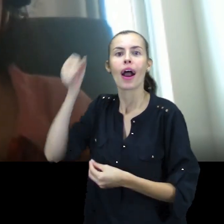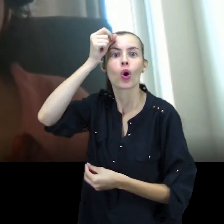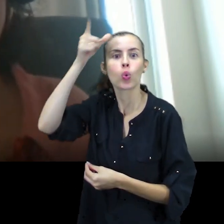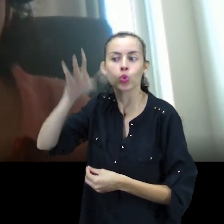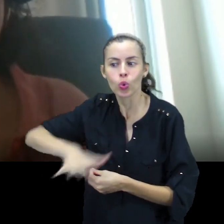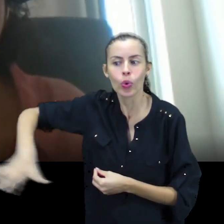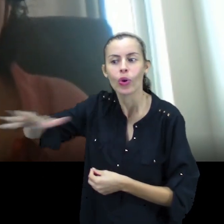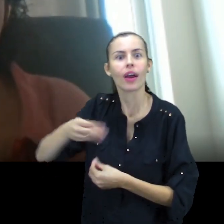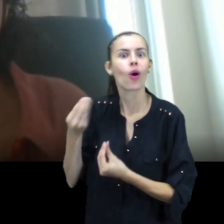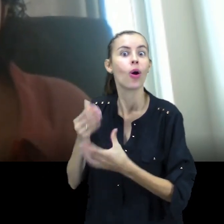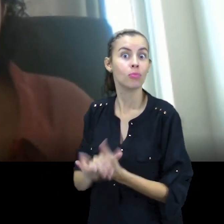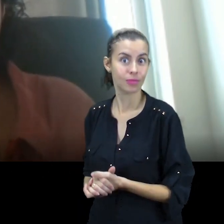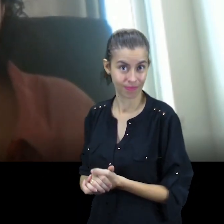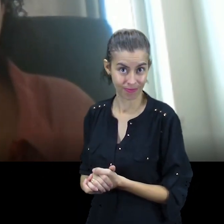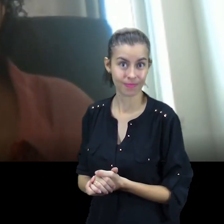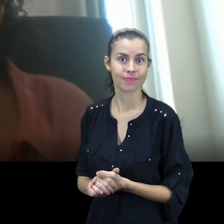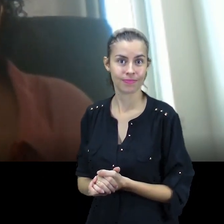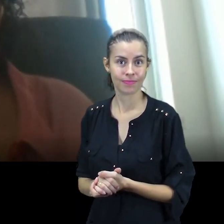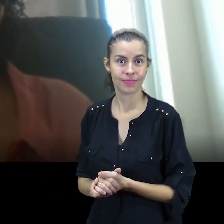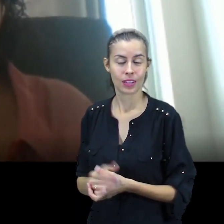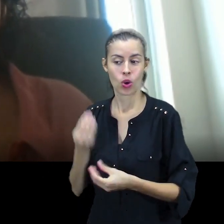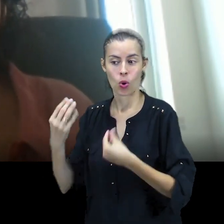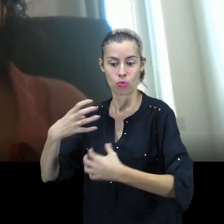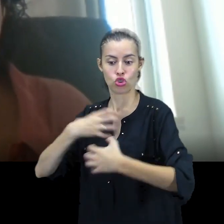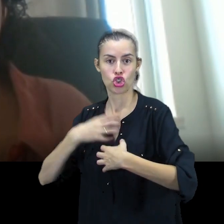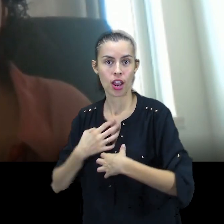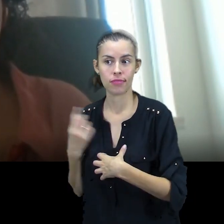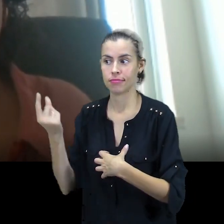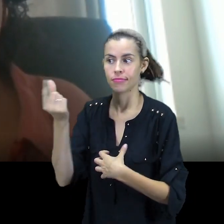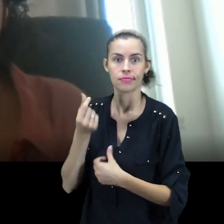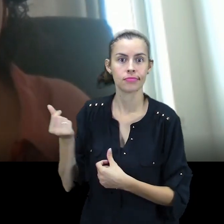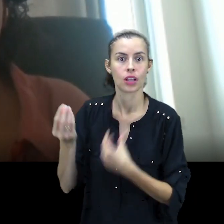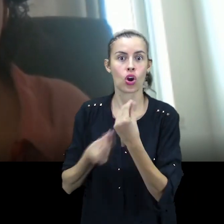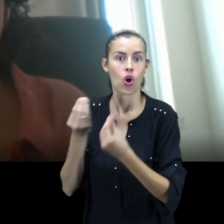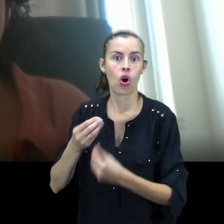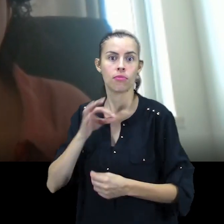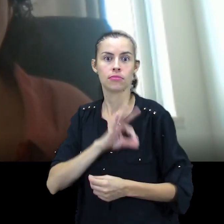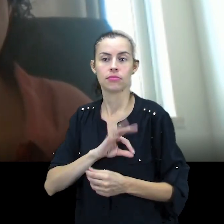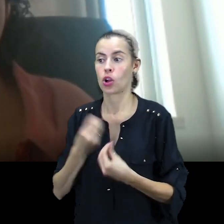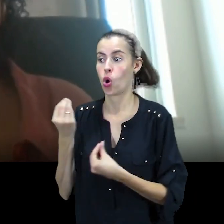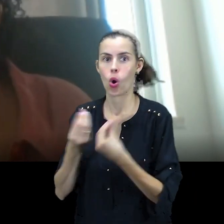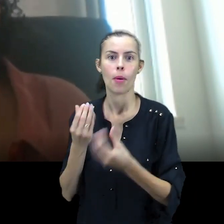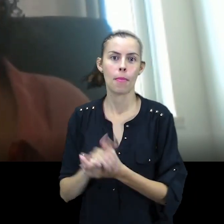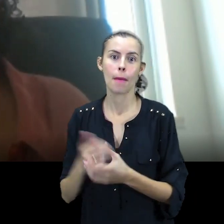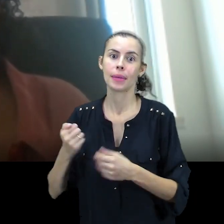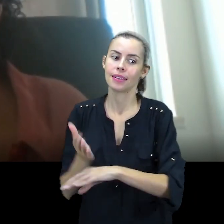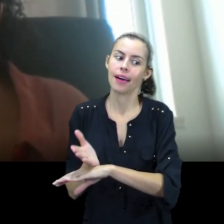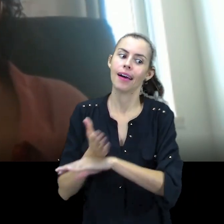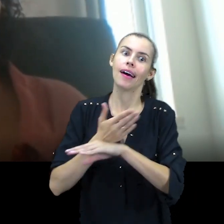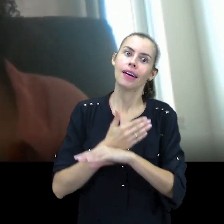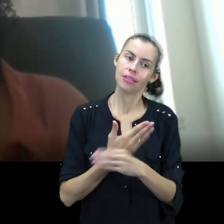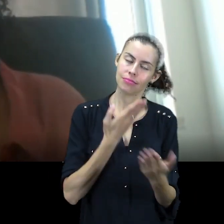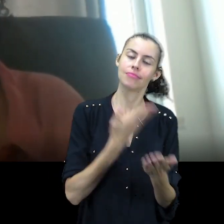universitário, de acompanhamento dos pacientes que estão, assim, que estão sendo acompanhados